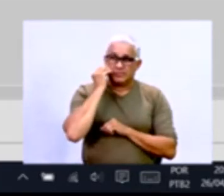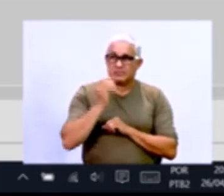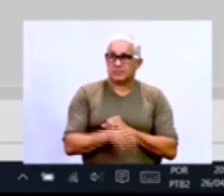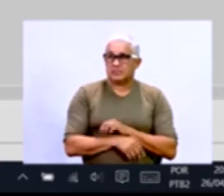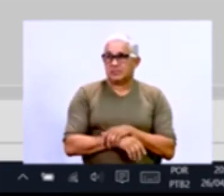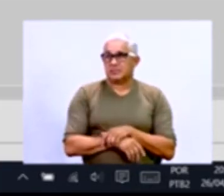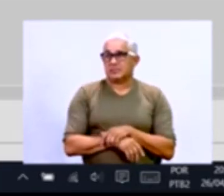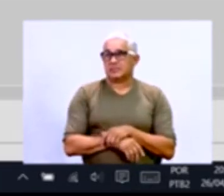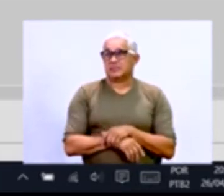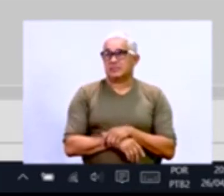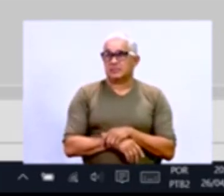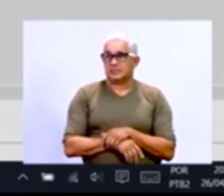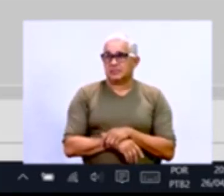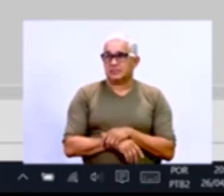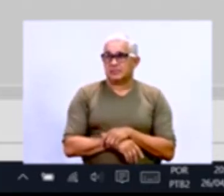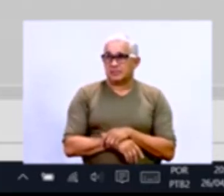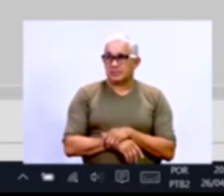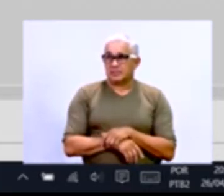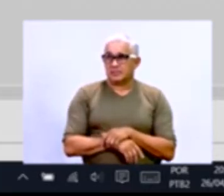só.